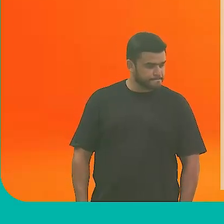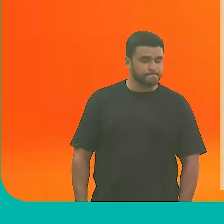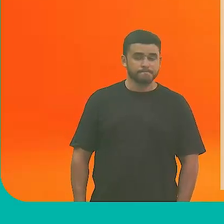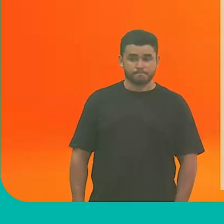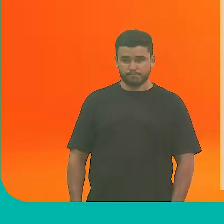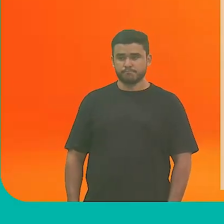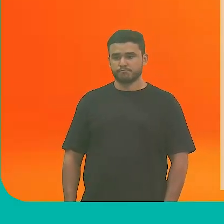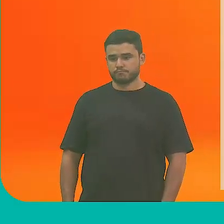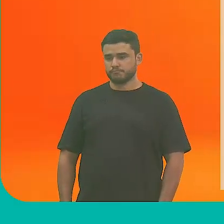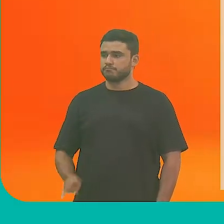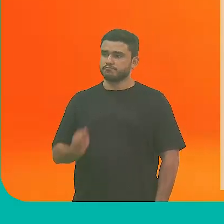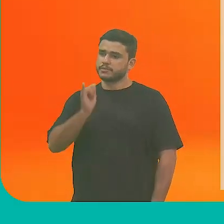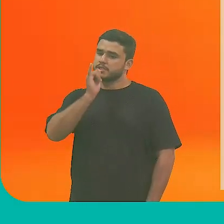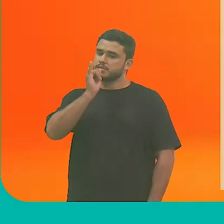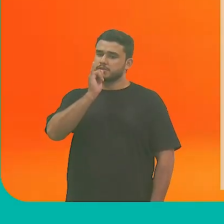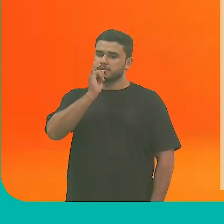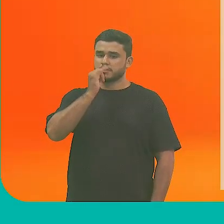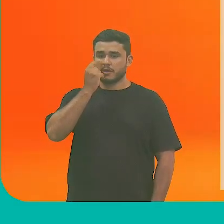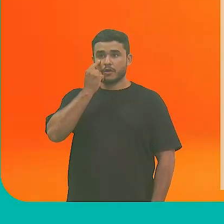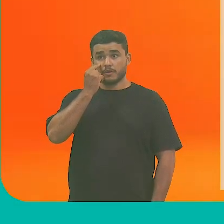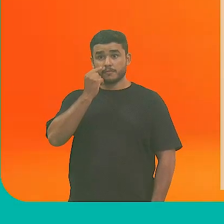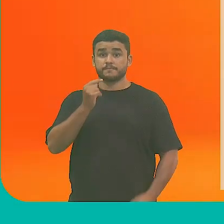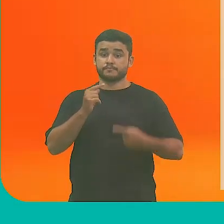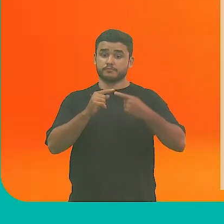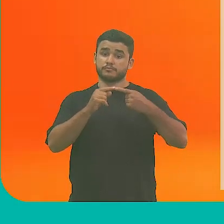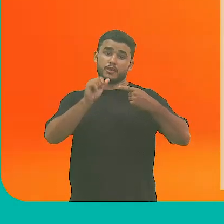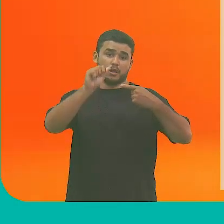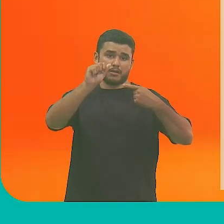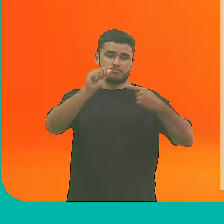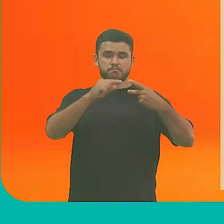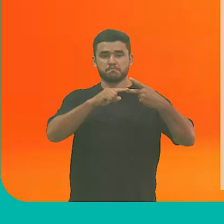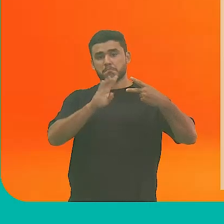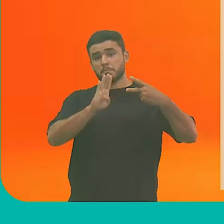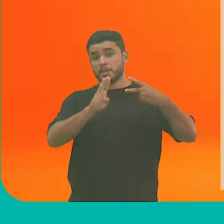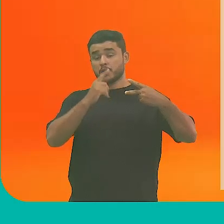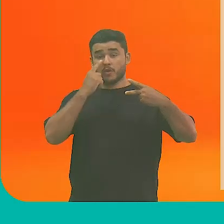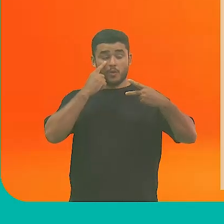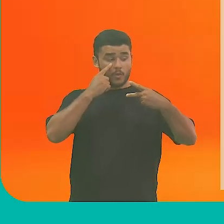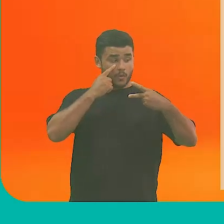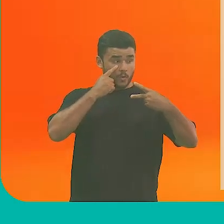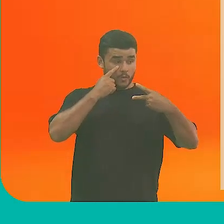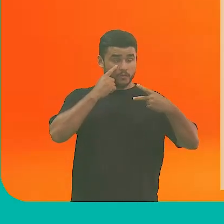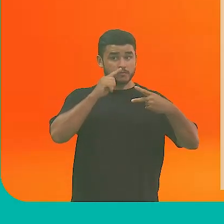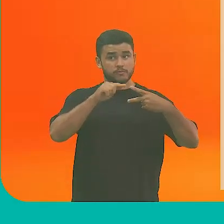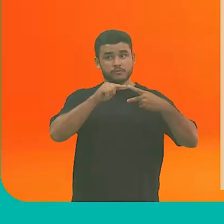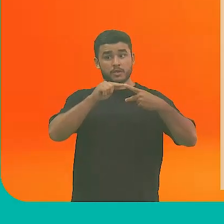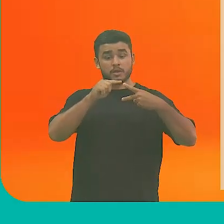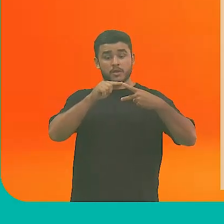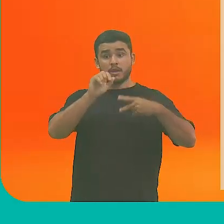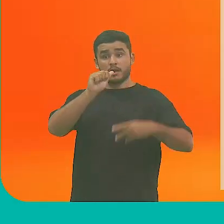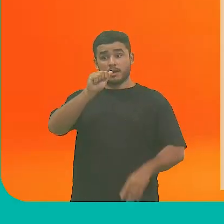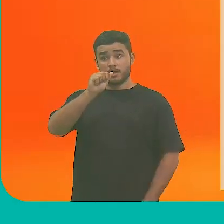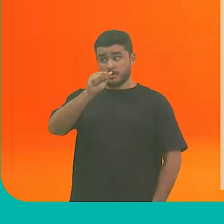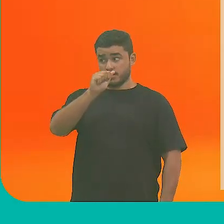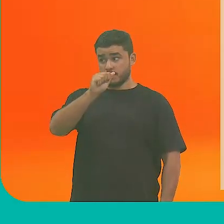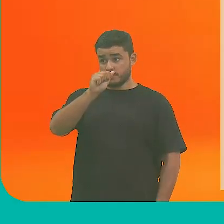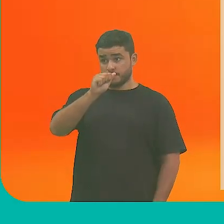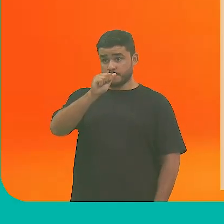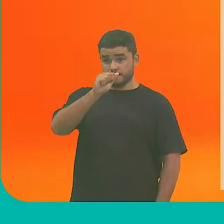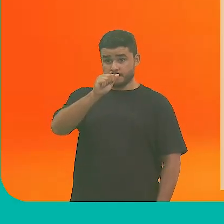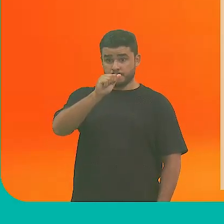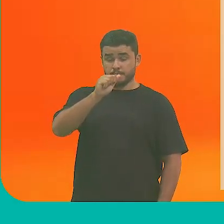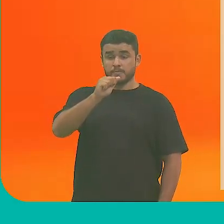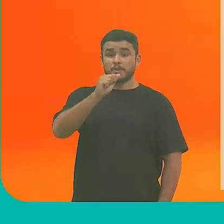A. E na vertical é qual moeda? B. Vamos logo ver o que é que a questão